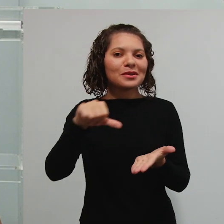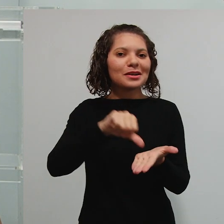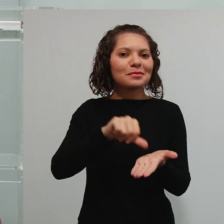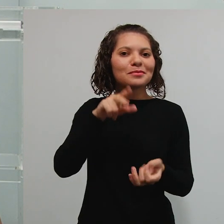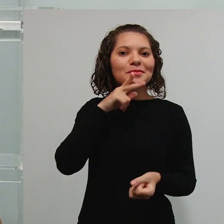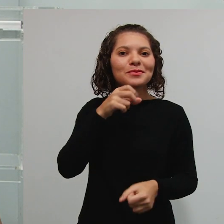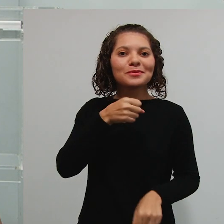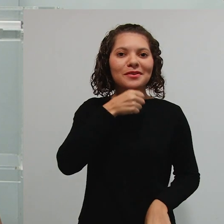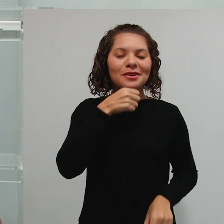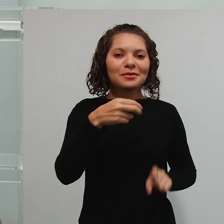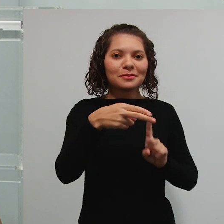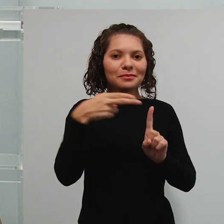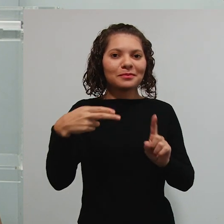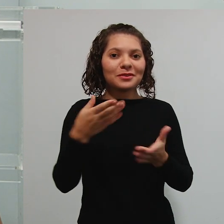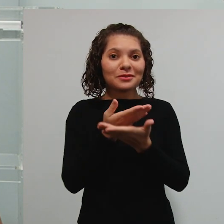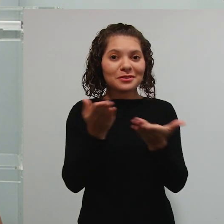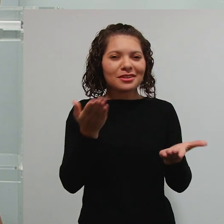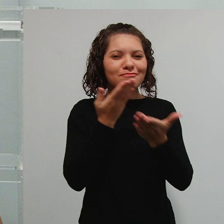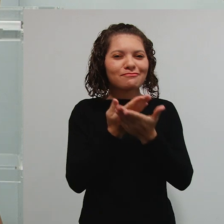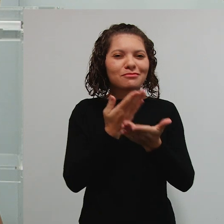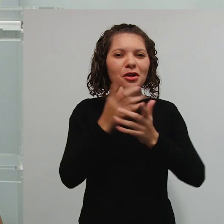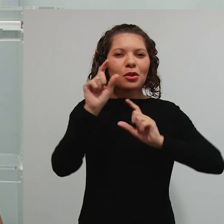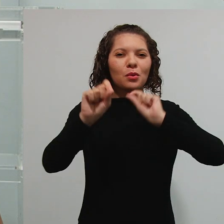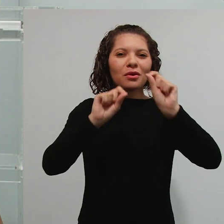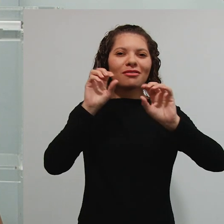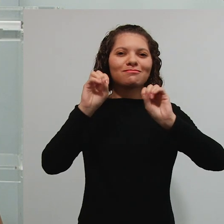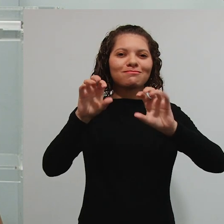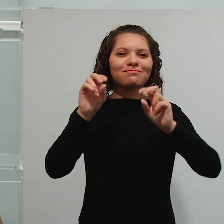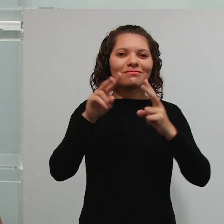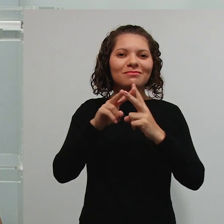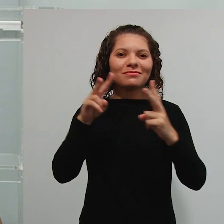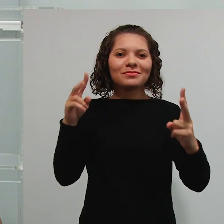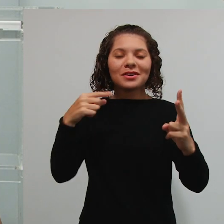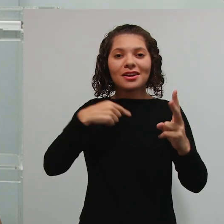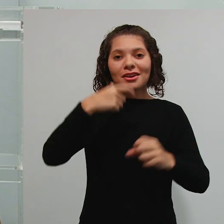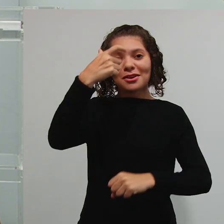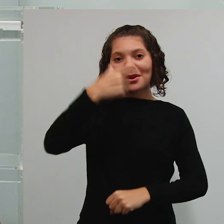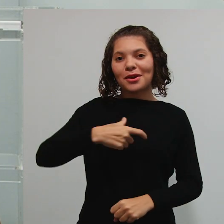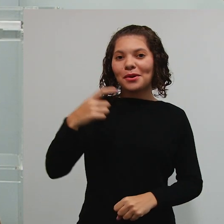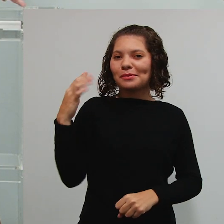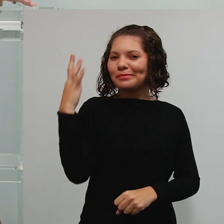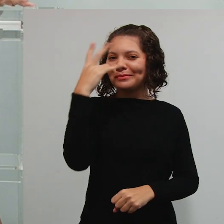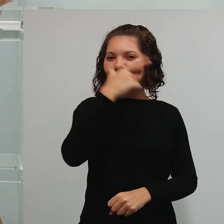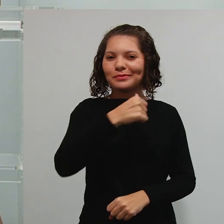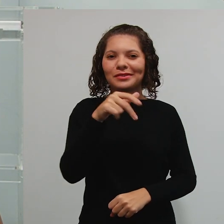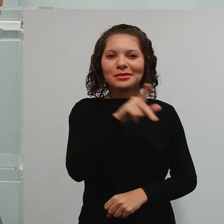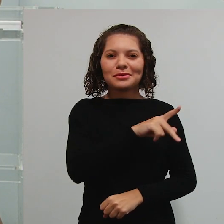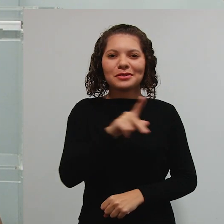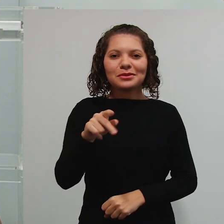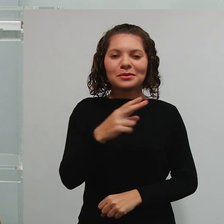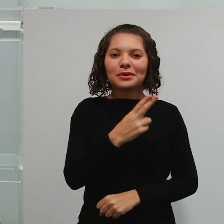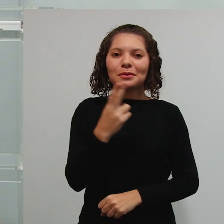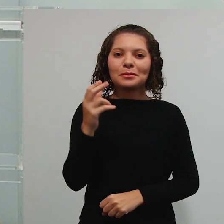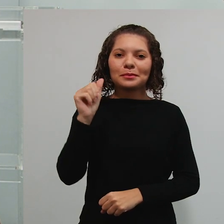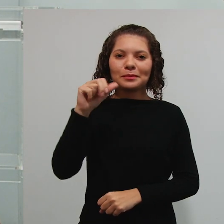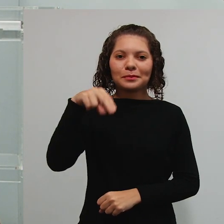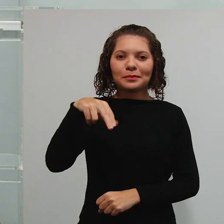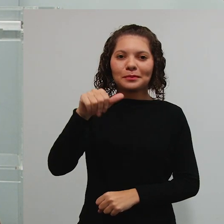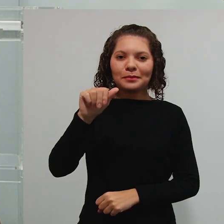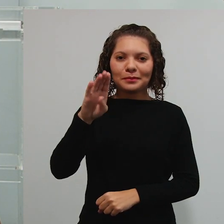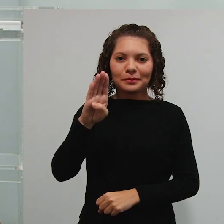Campus Porto Velho, Zona Norte. Você está na Educação à Distância e eu, lindíssima, sou a professora Anabela